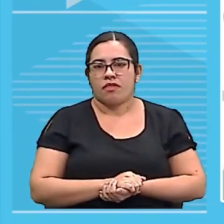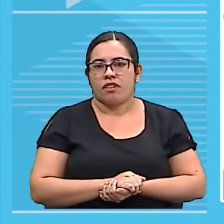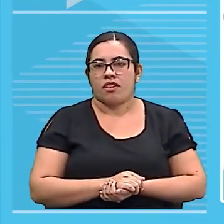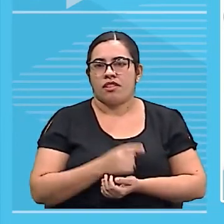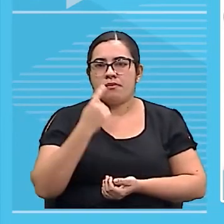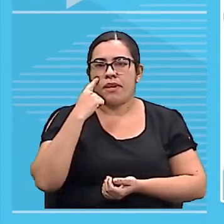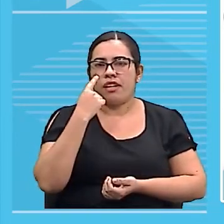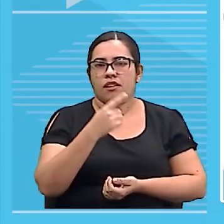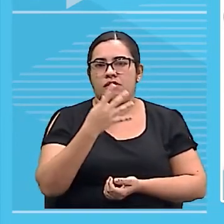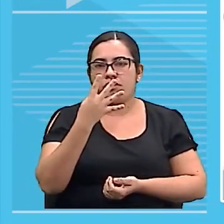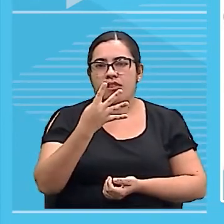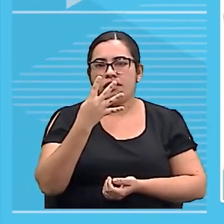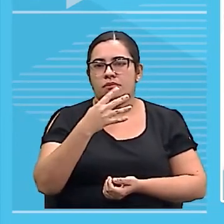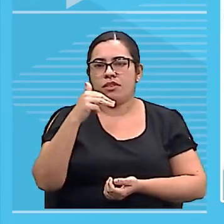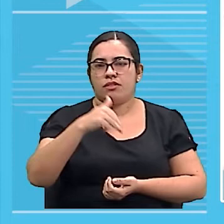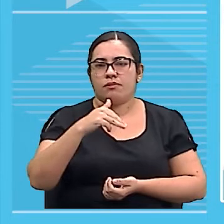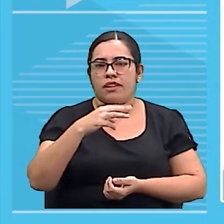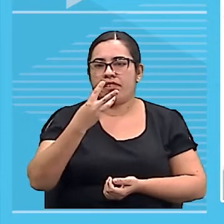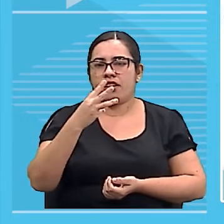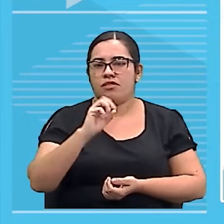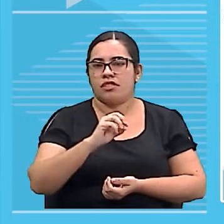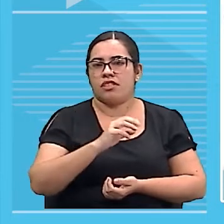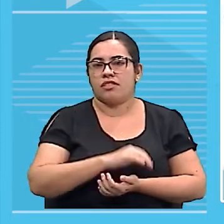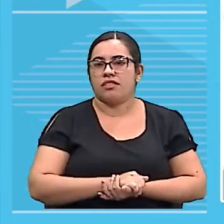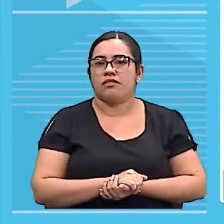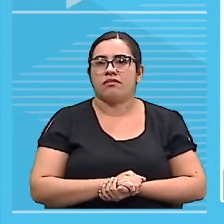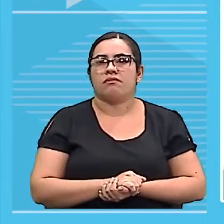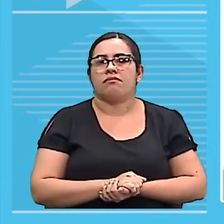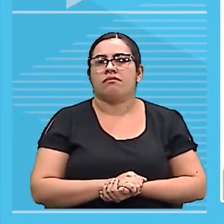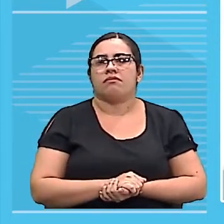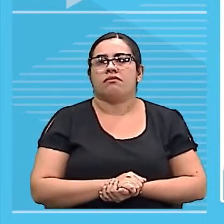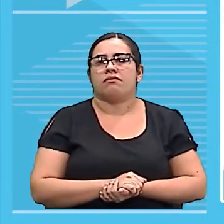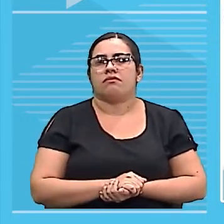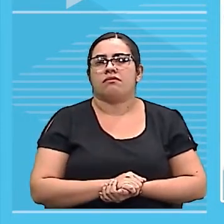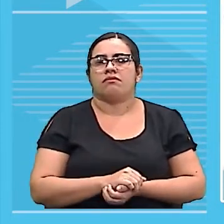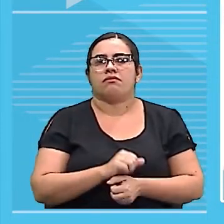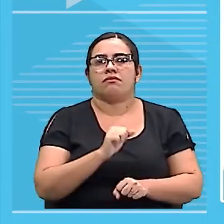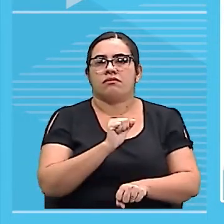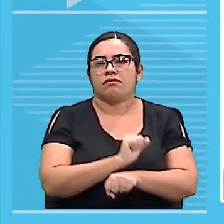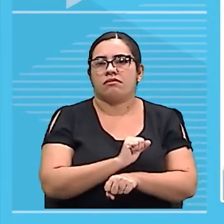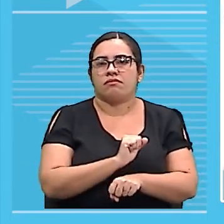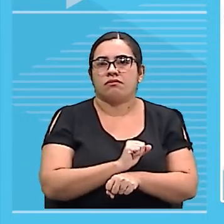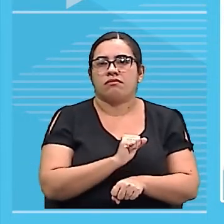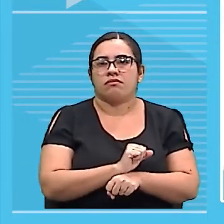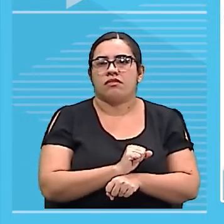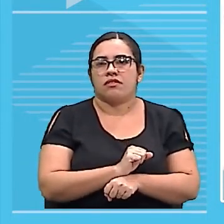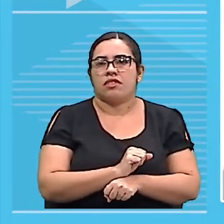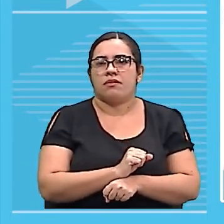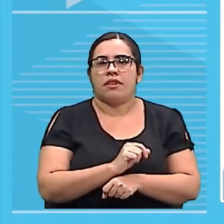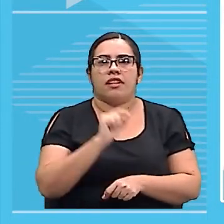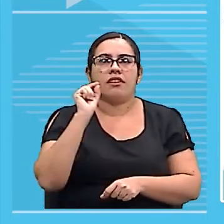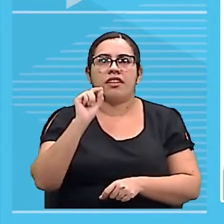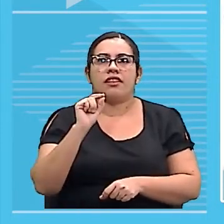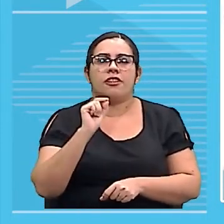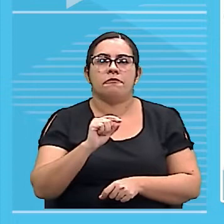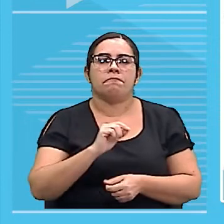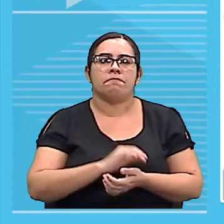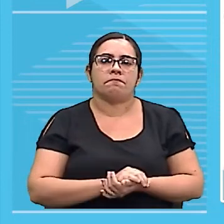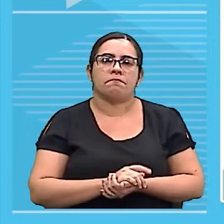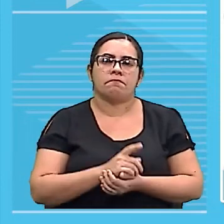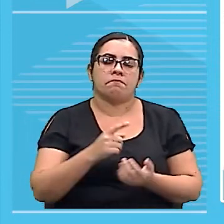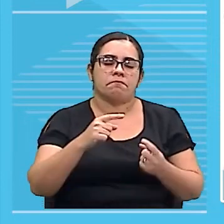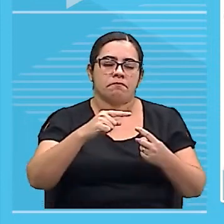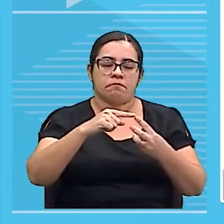Oi galerinha e vamos então tentar trabalhar com esses